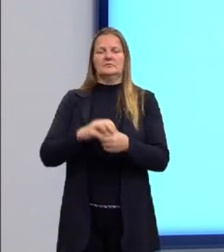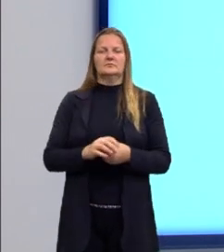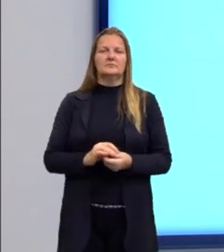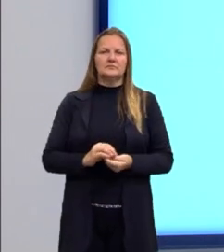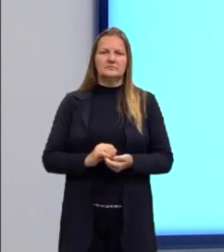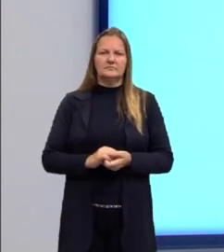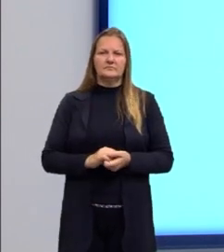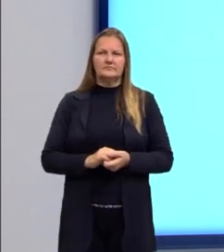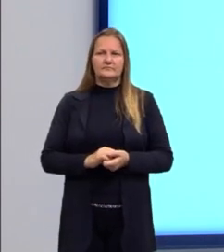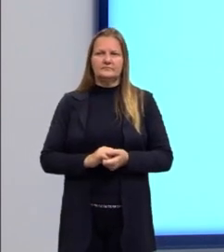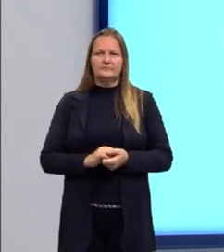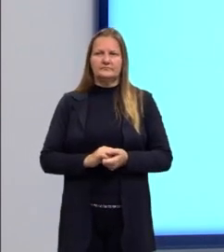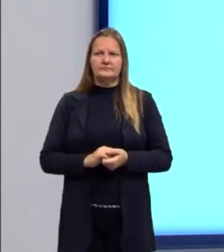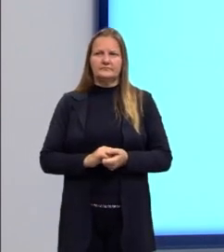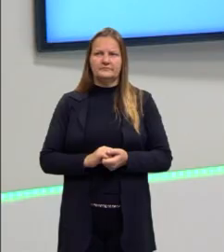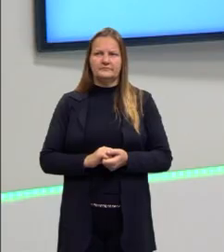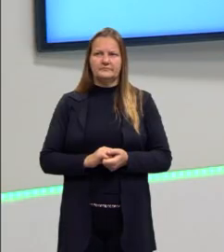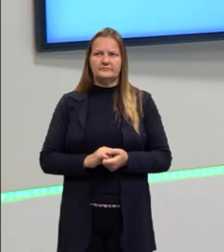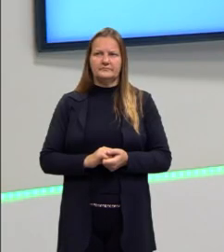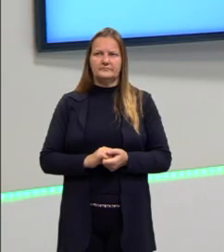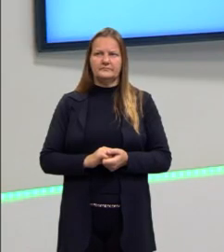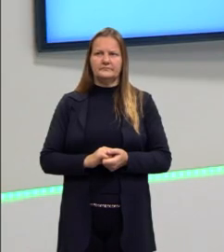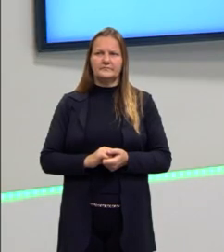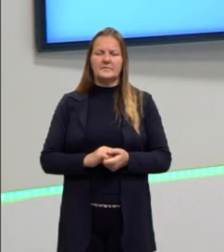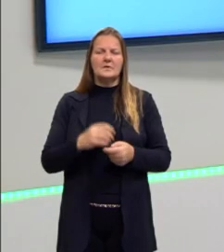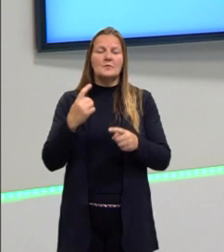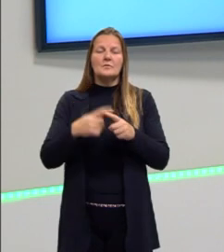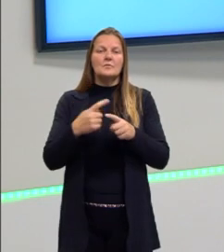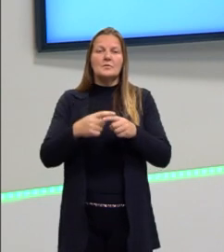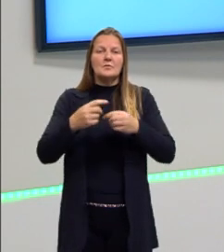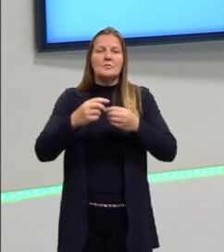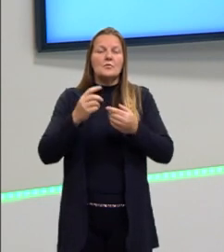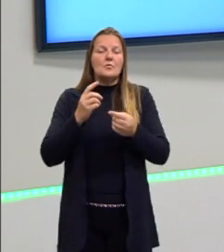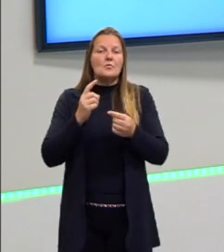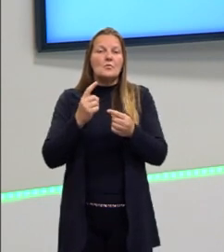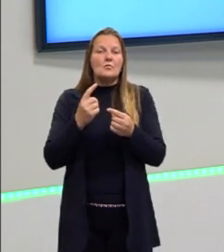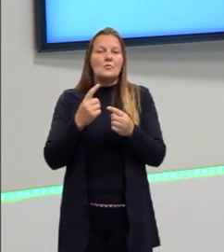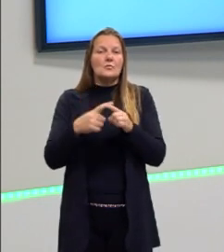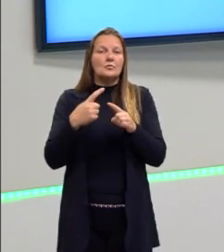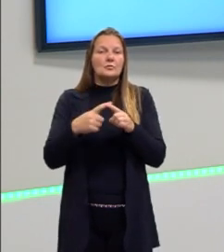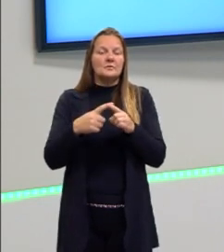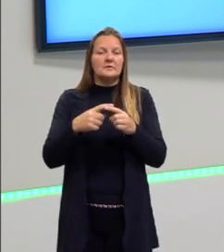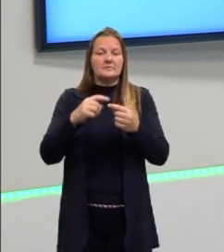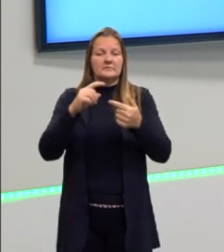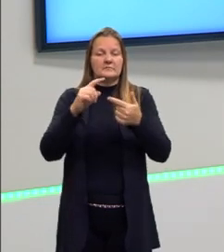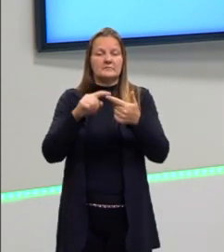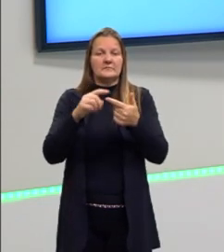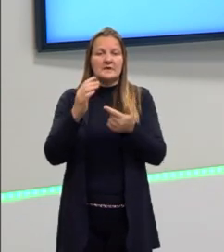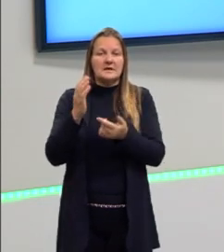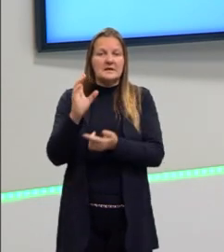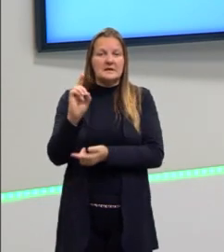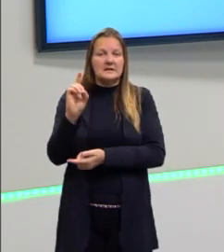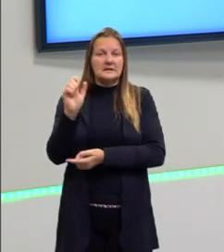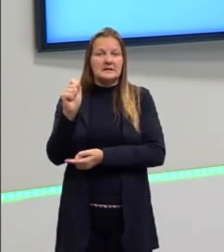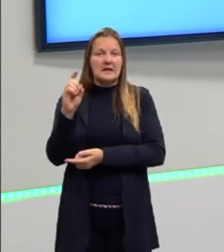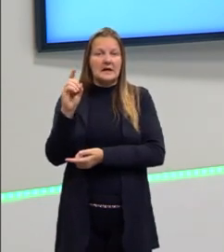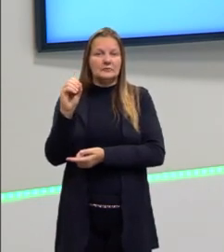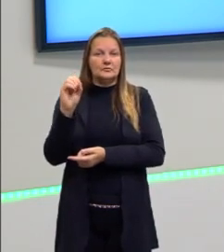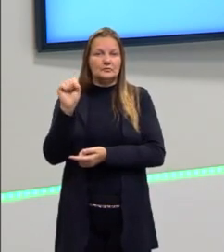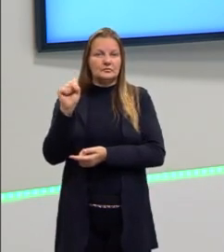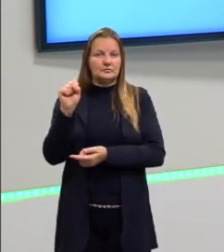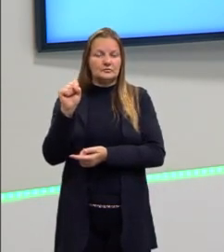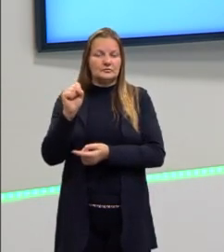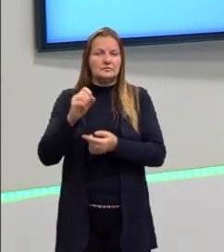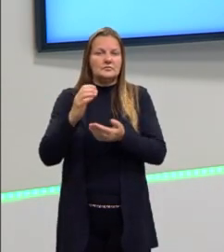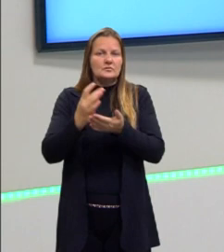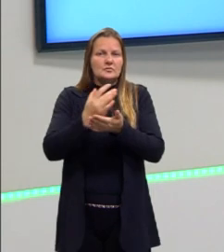ser feito eu tenho dado sobre isso e quais os possíveis causas sim eu provavelmente terei dados porque